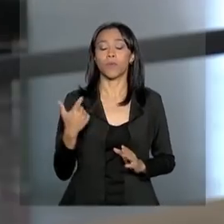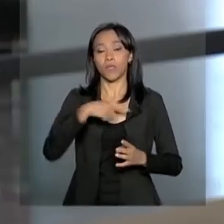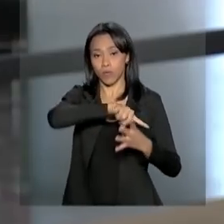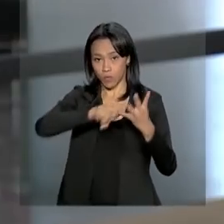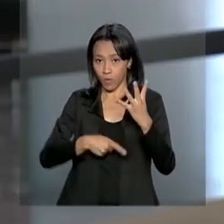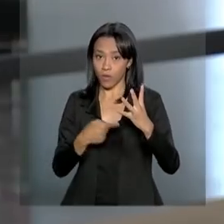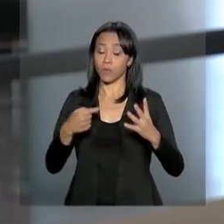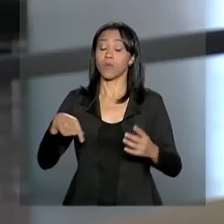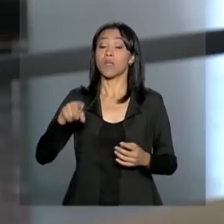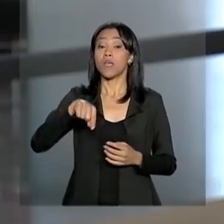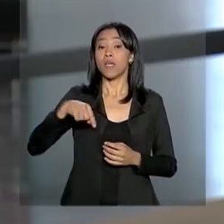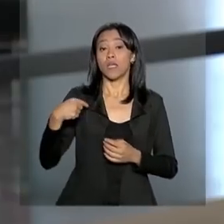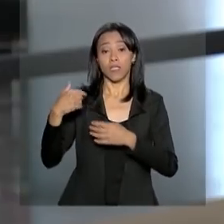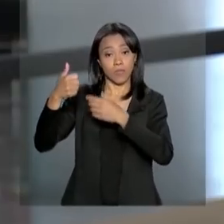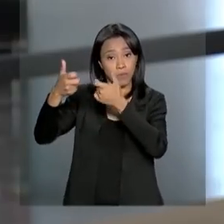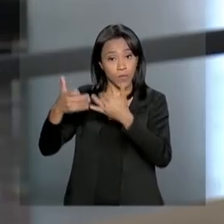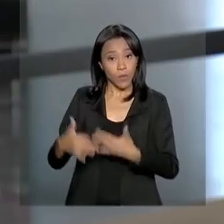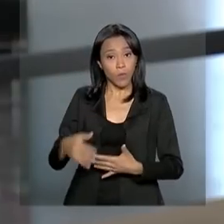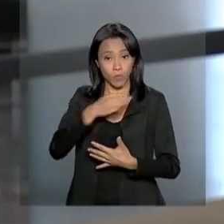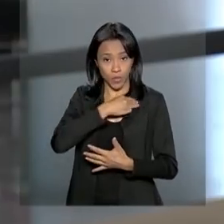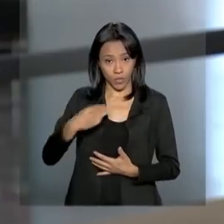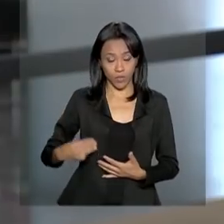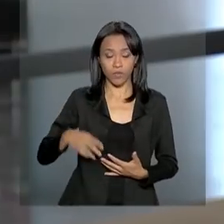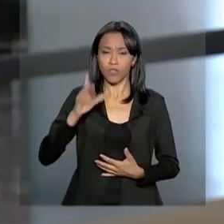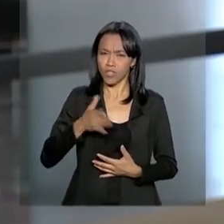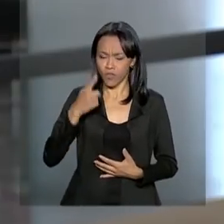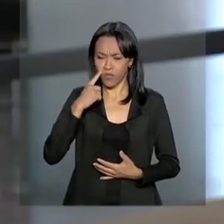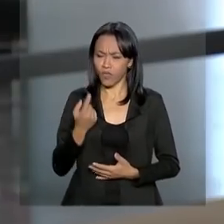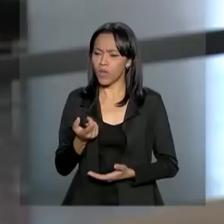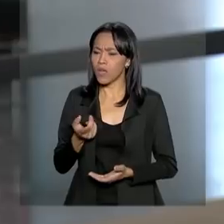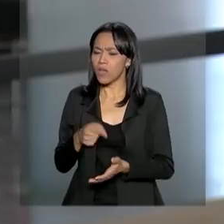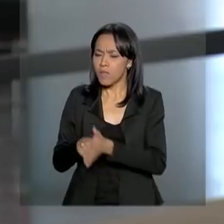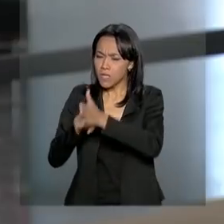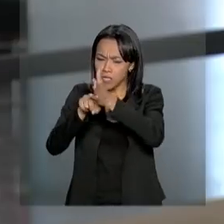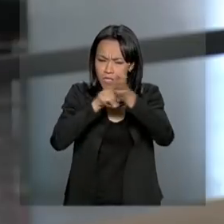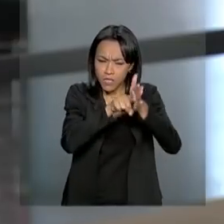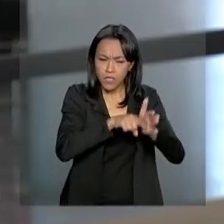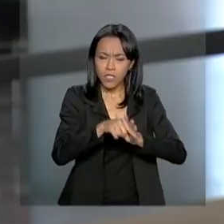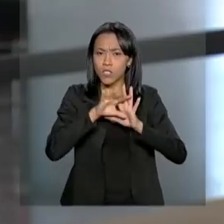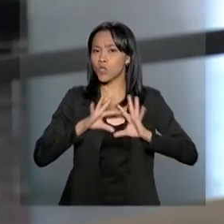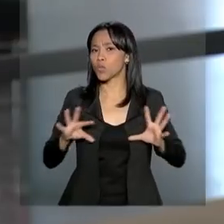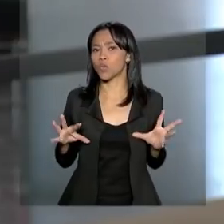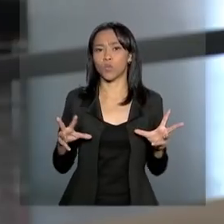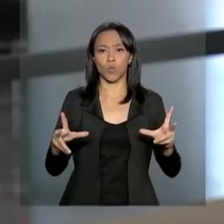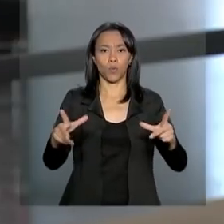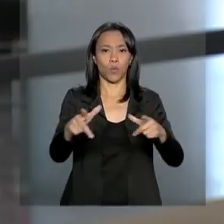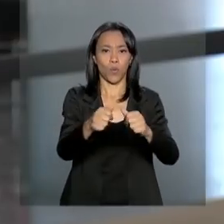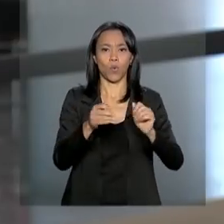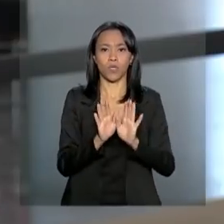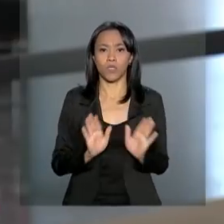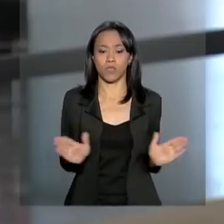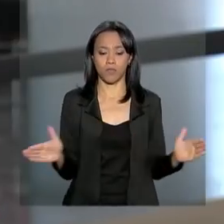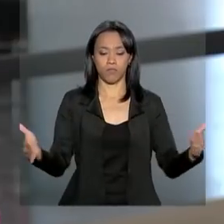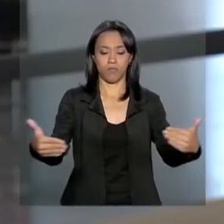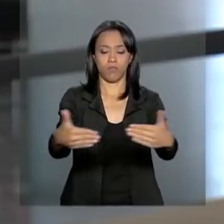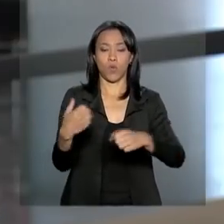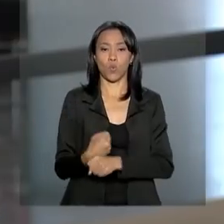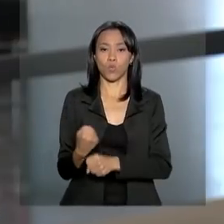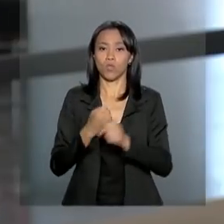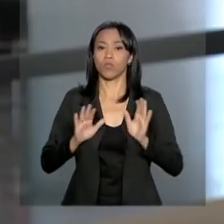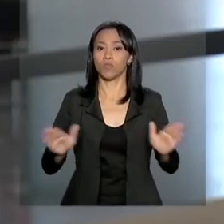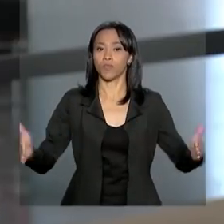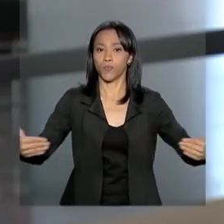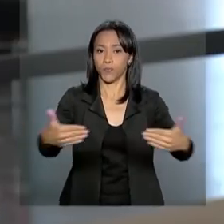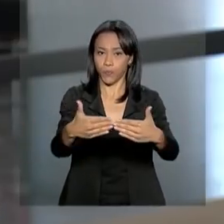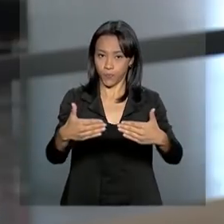Regional, Gustavo Canuto, já foi feito um levantamento de todas as barragens no Brasil. E a prioridade neste